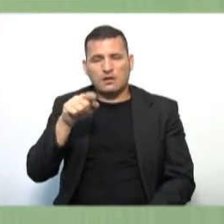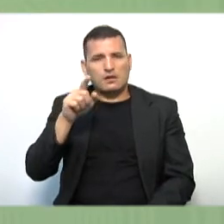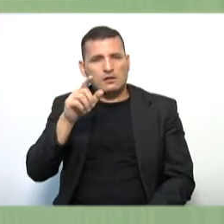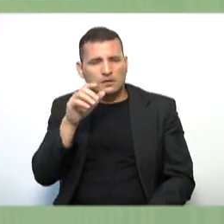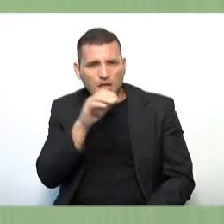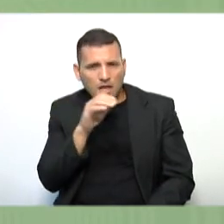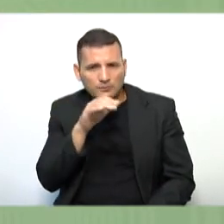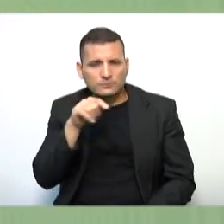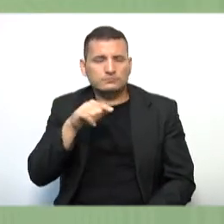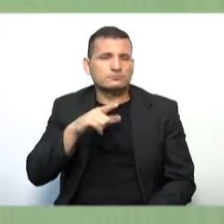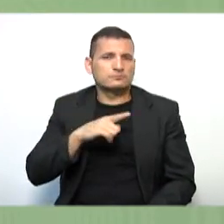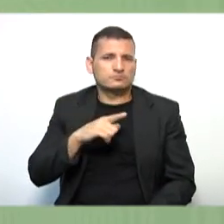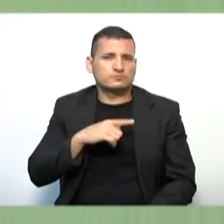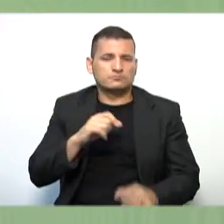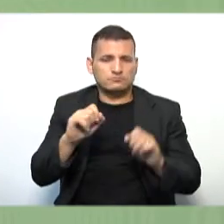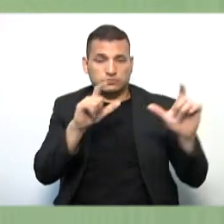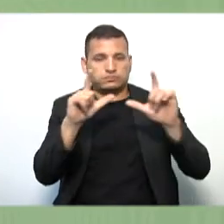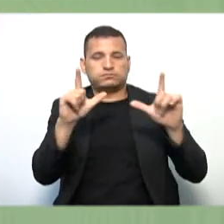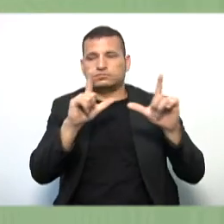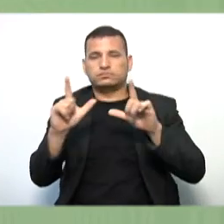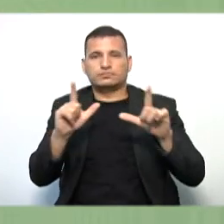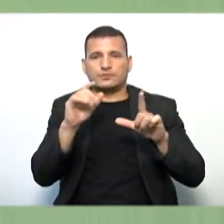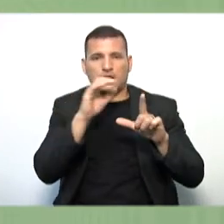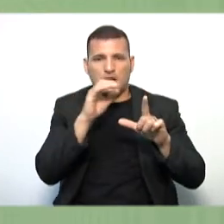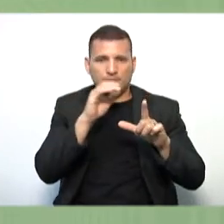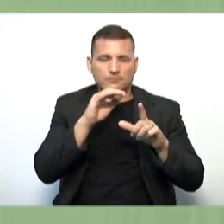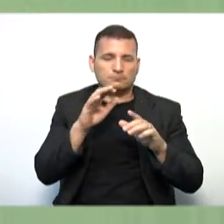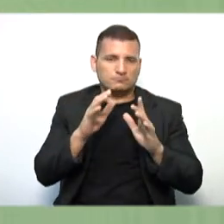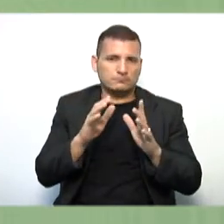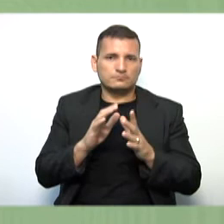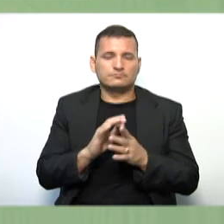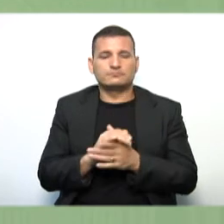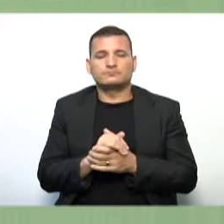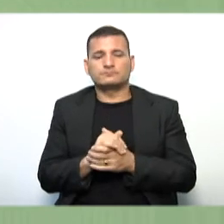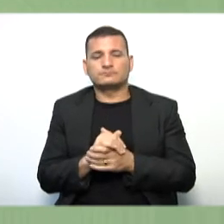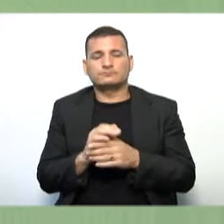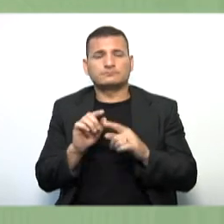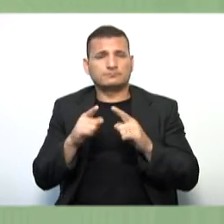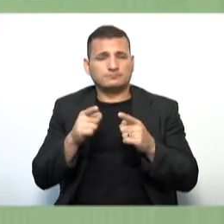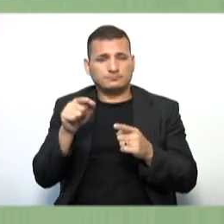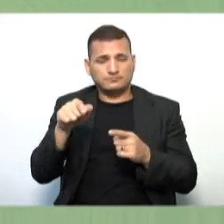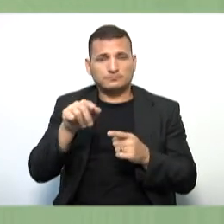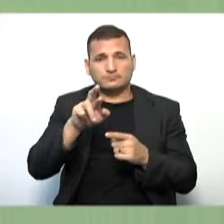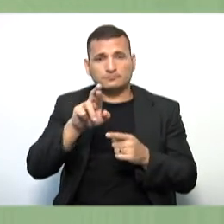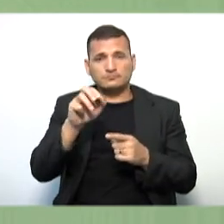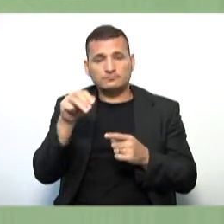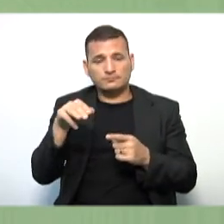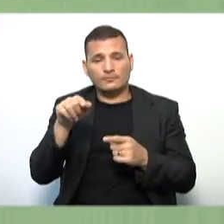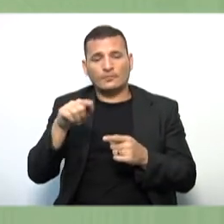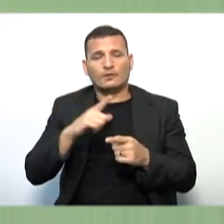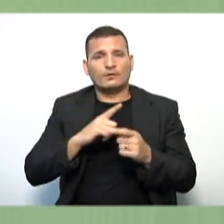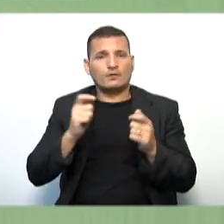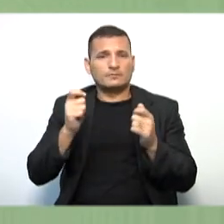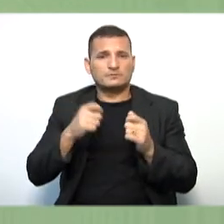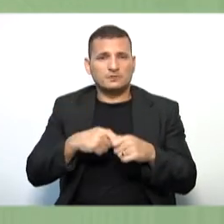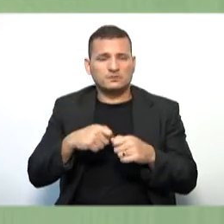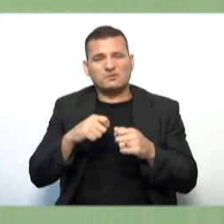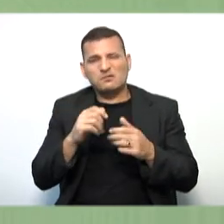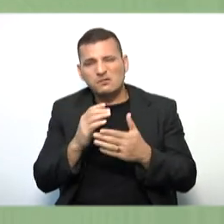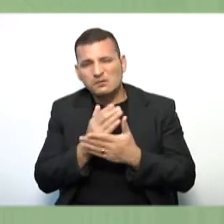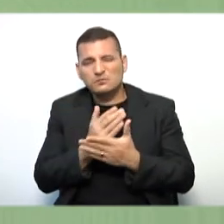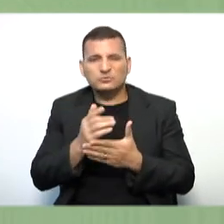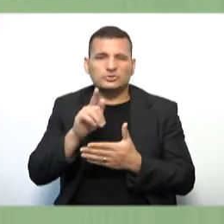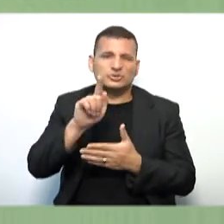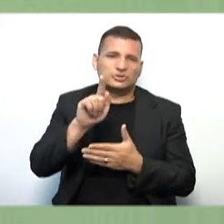que ela seja 10 nanosegundos ali, exemplificando, mas ela tem capacidade de armazenamento de alguns gigas. A